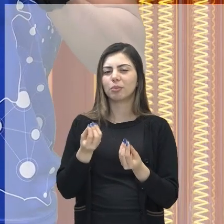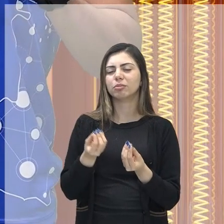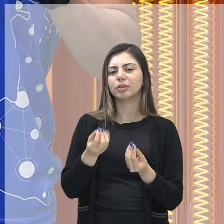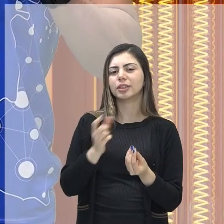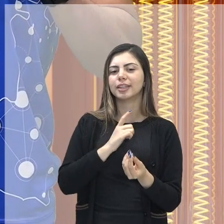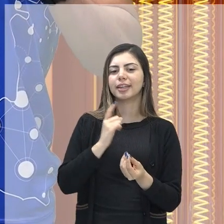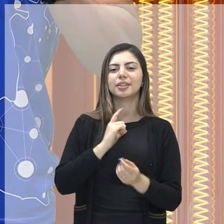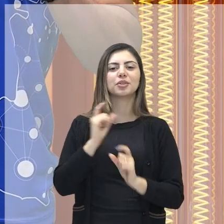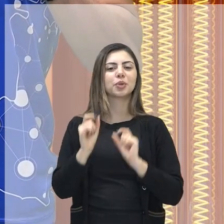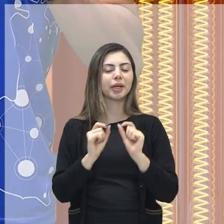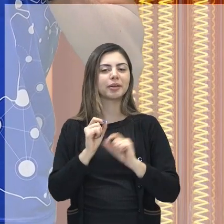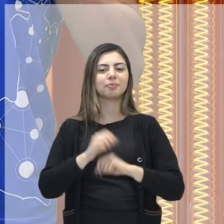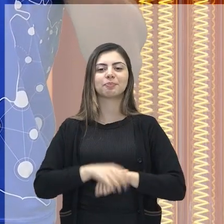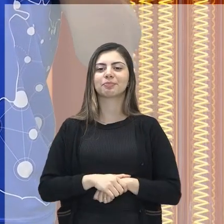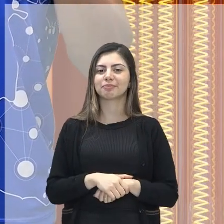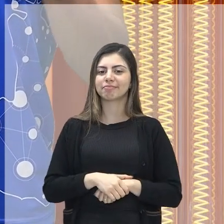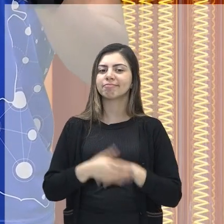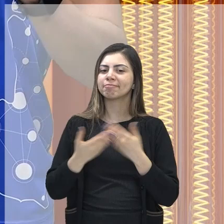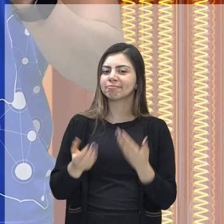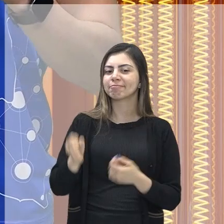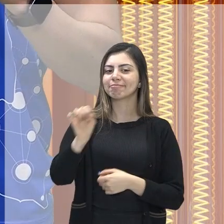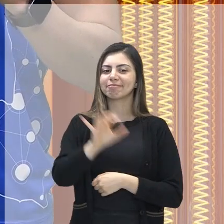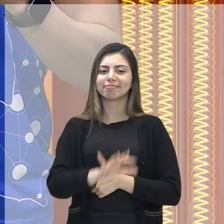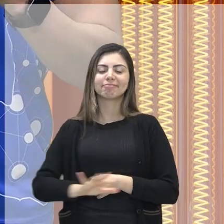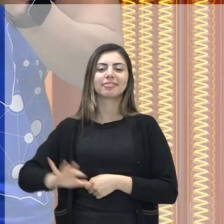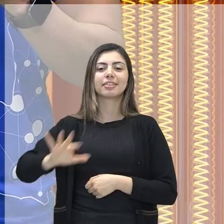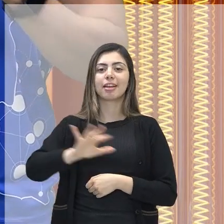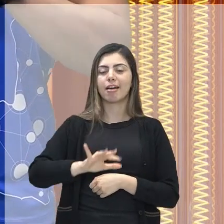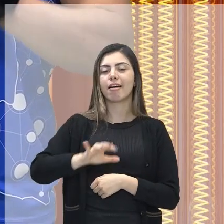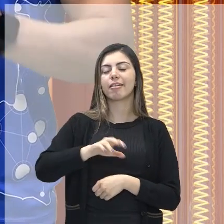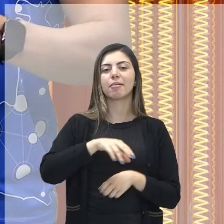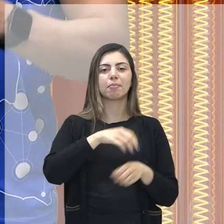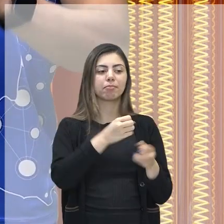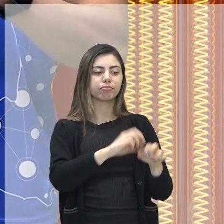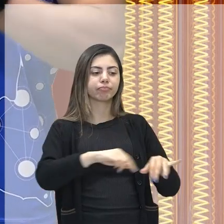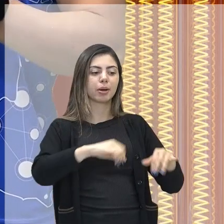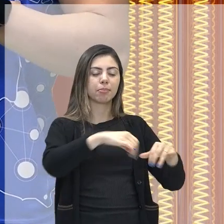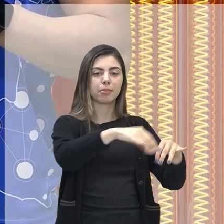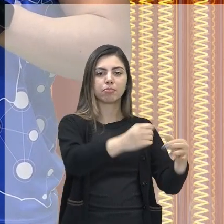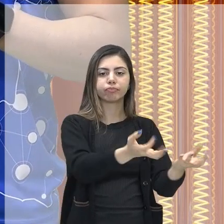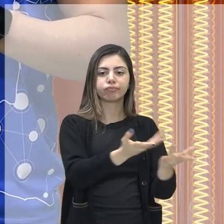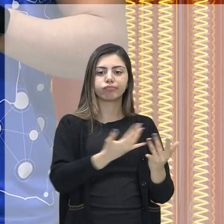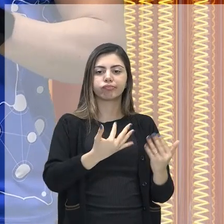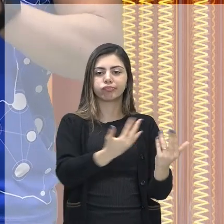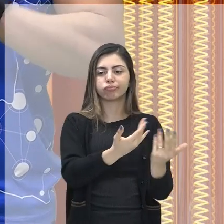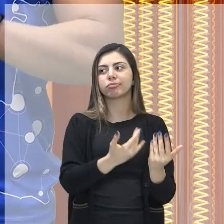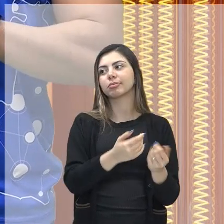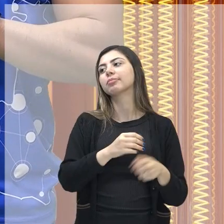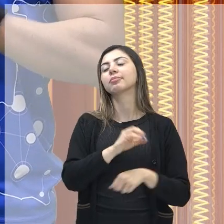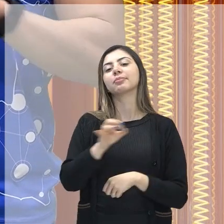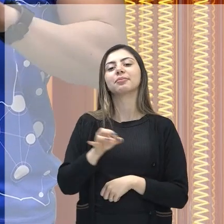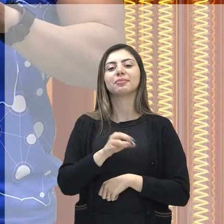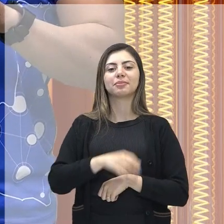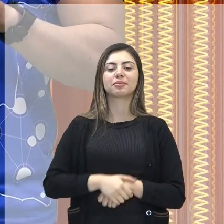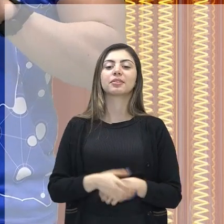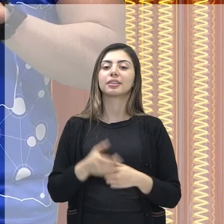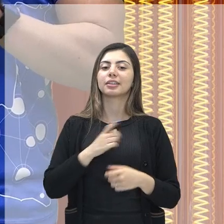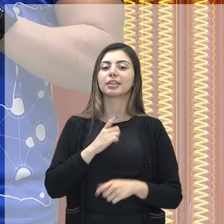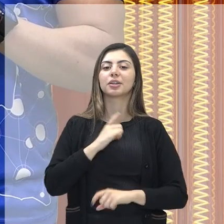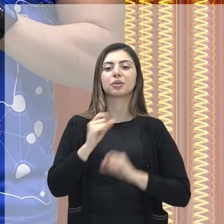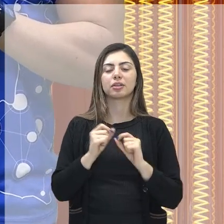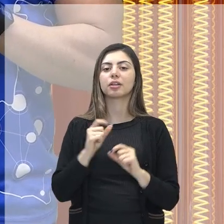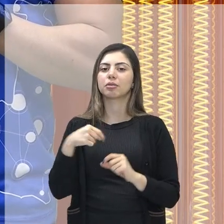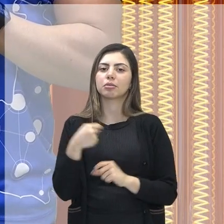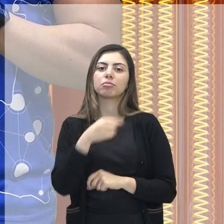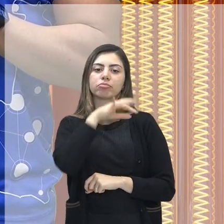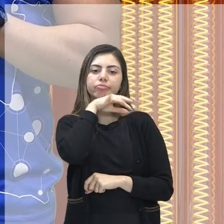basicamente, os espaços aqui agropecuários do Brasil a partir da quantidade de estabelecimentos agropecuários que a gente